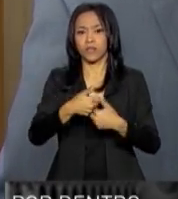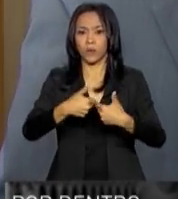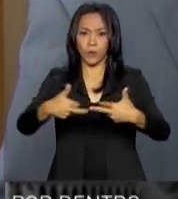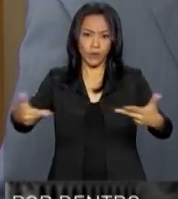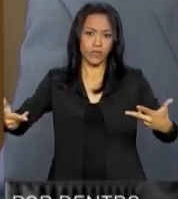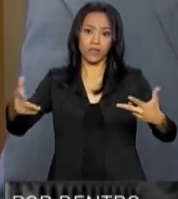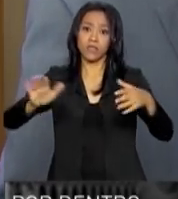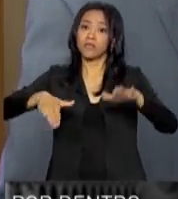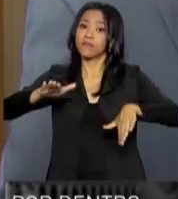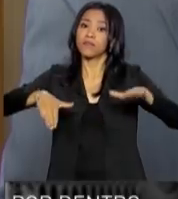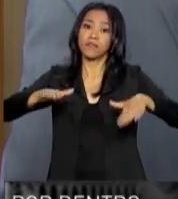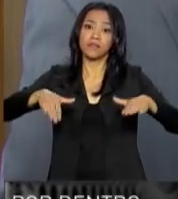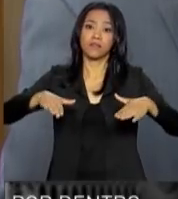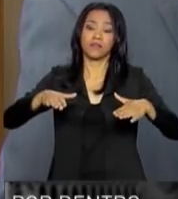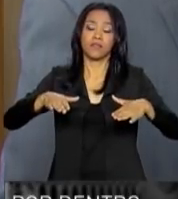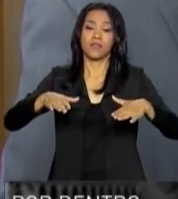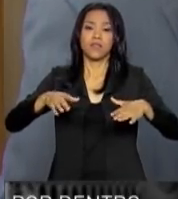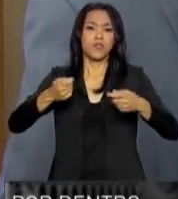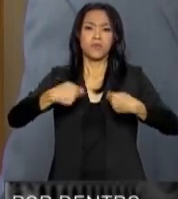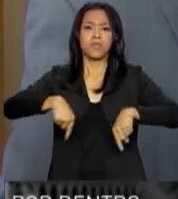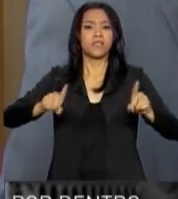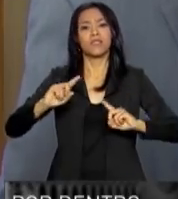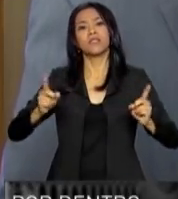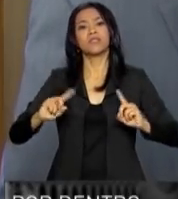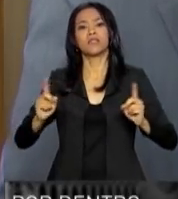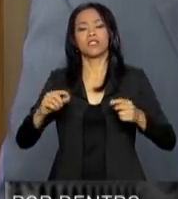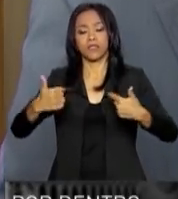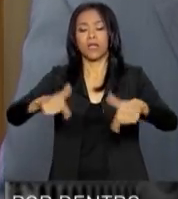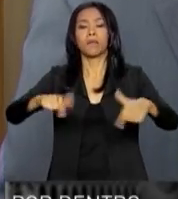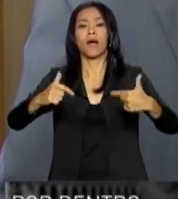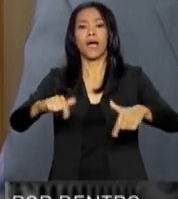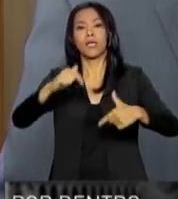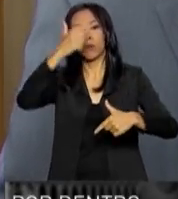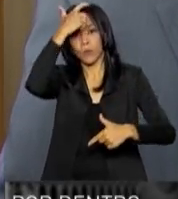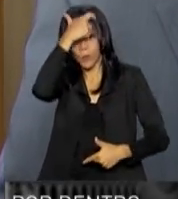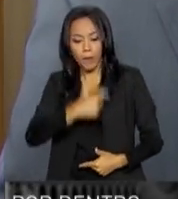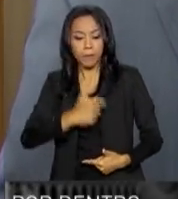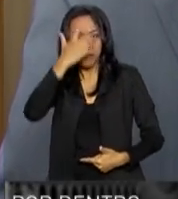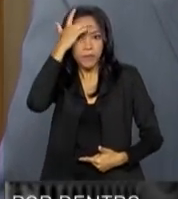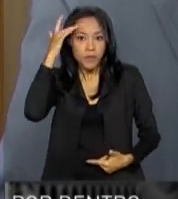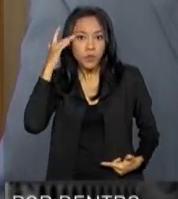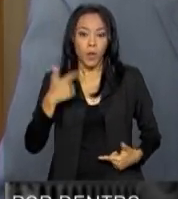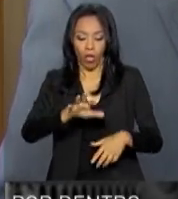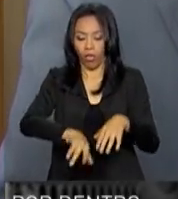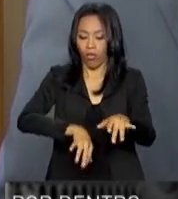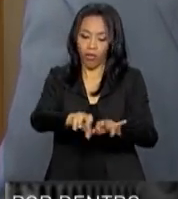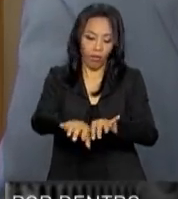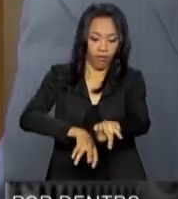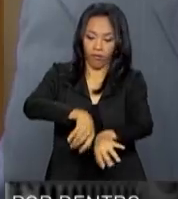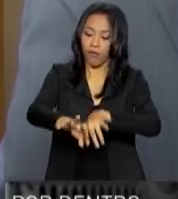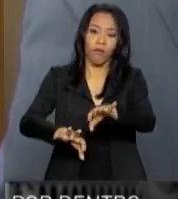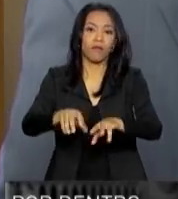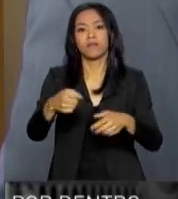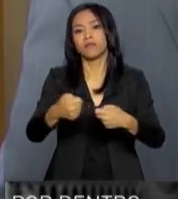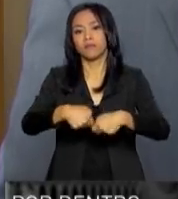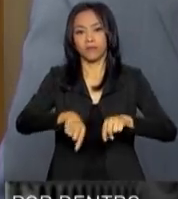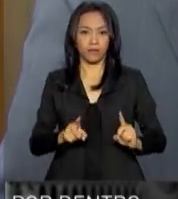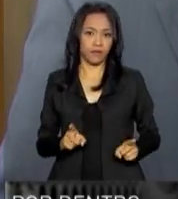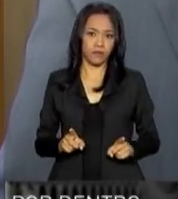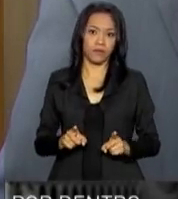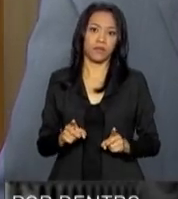precisam de muito trabalho manual é a legislação que dificultava essa questão de que precisava